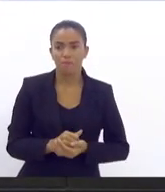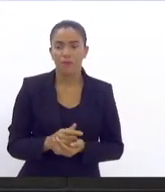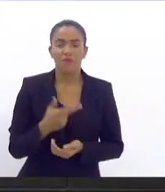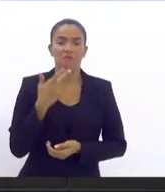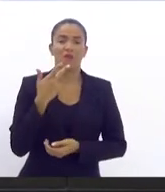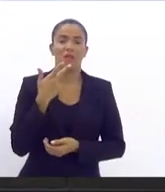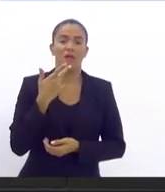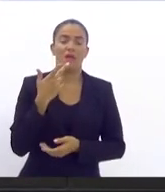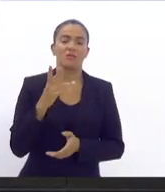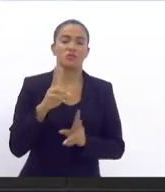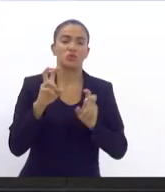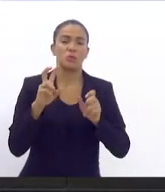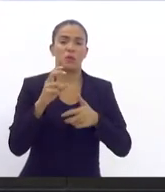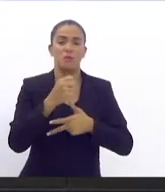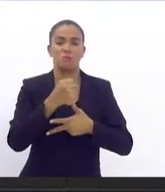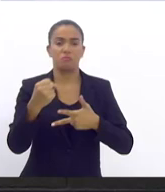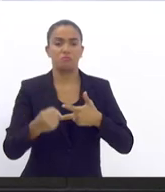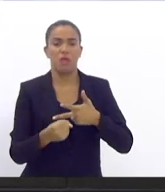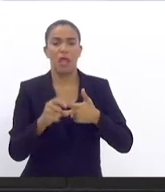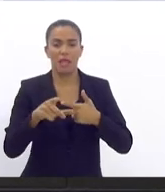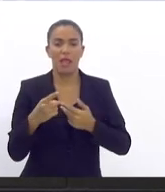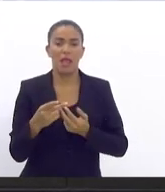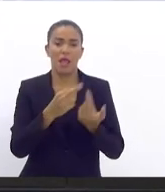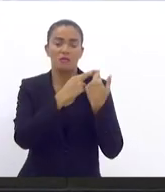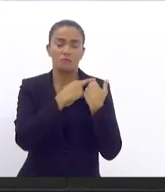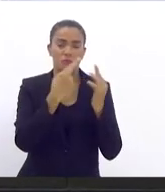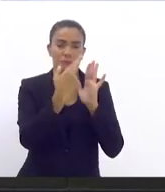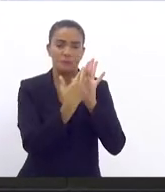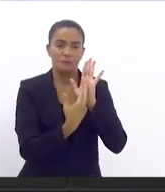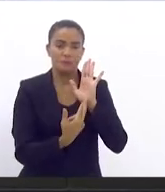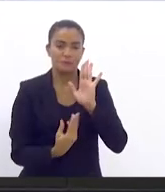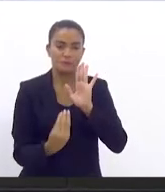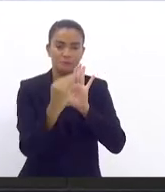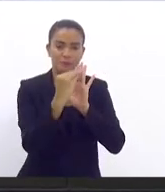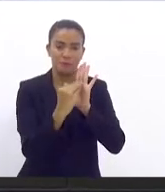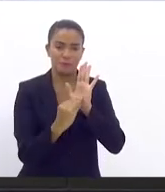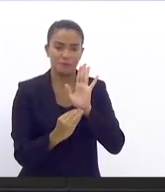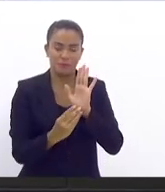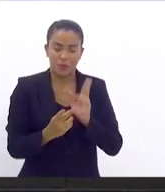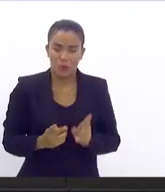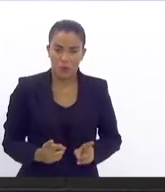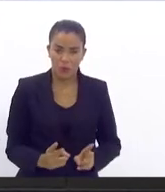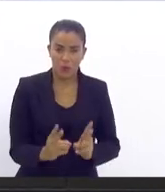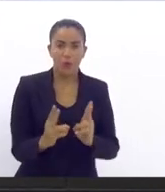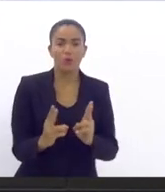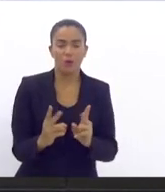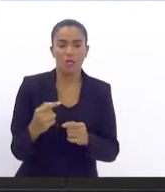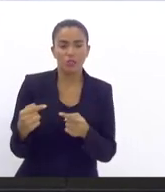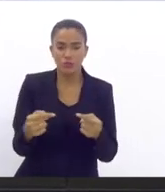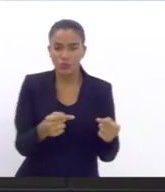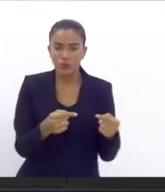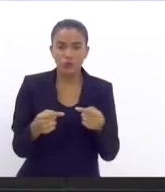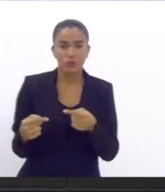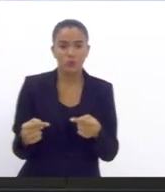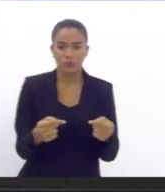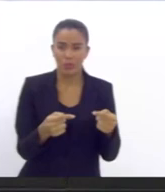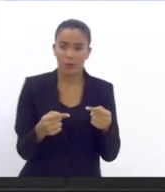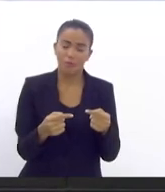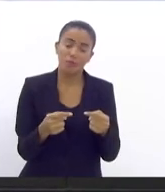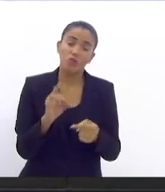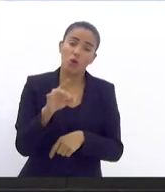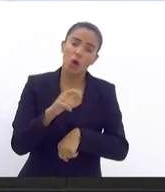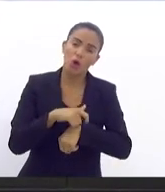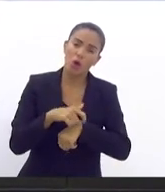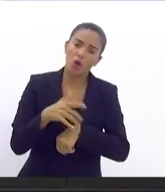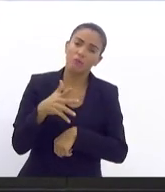que o Poder Executivo precisa regulamentar absolutamente nada. Então, manter a discussão quando for